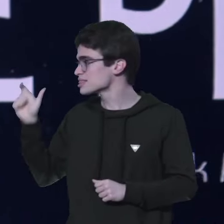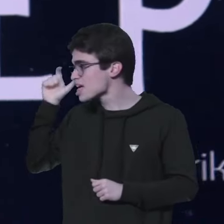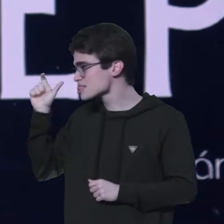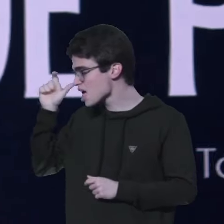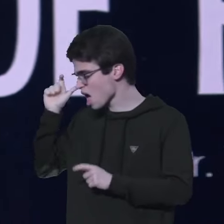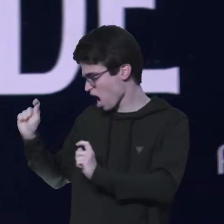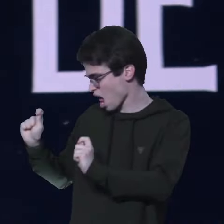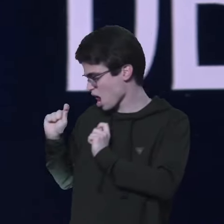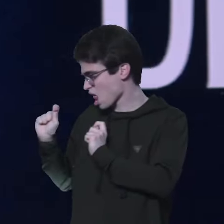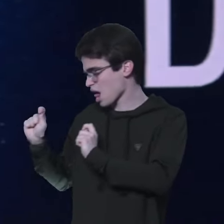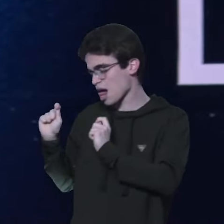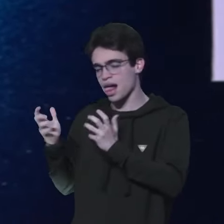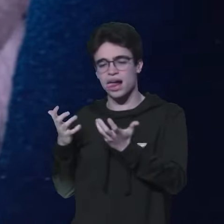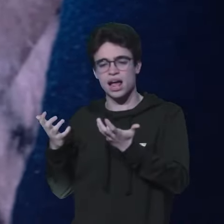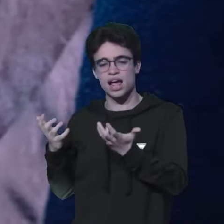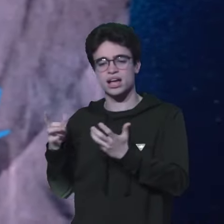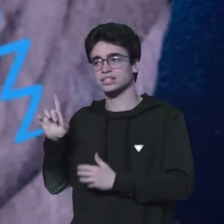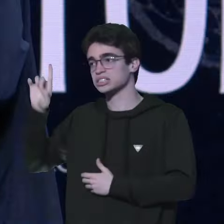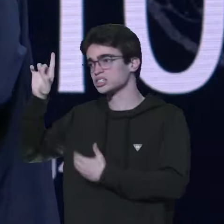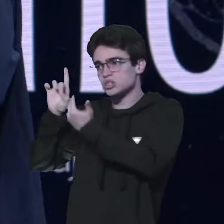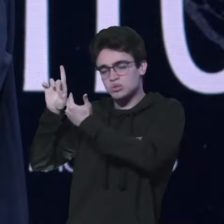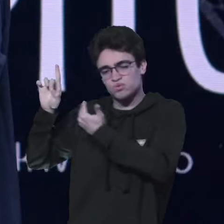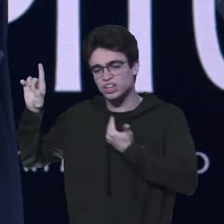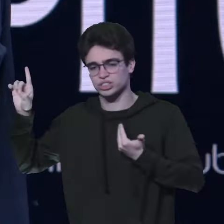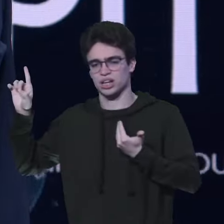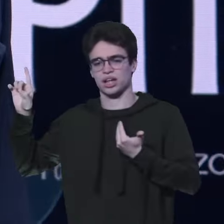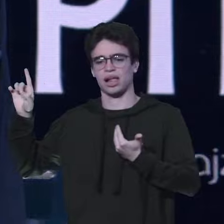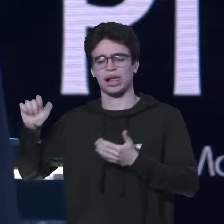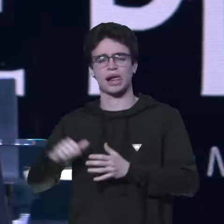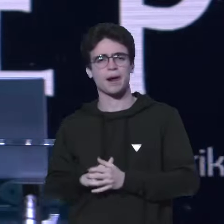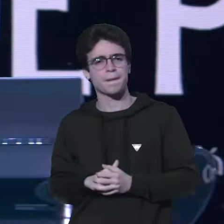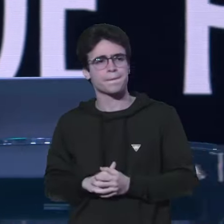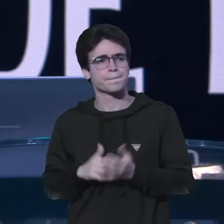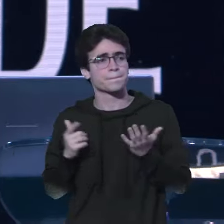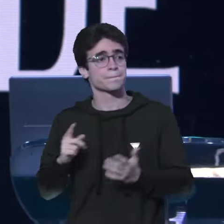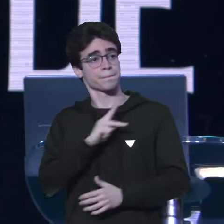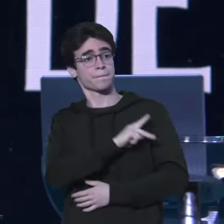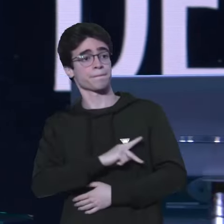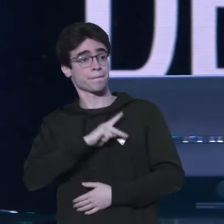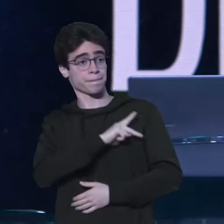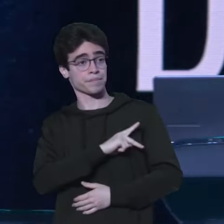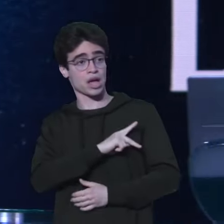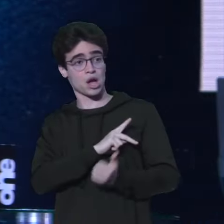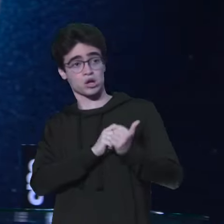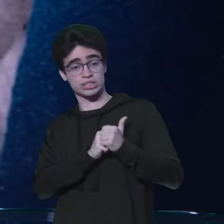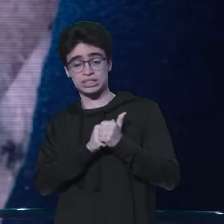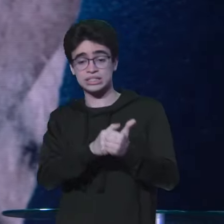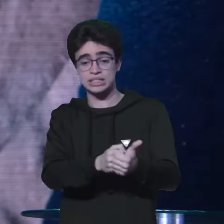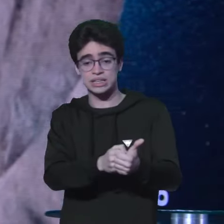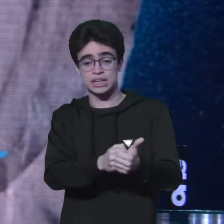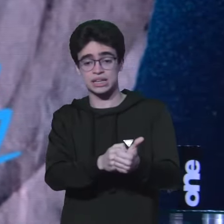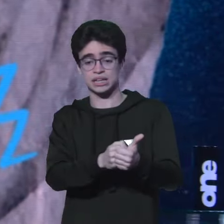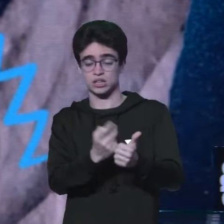quer nos afastar dos propósitos de Deus. Quando Paulo e Silas chegam naquela cidade,